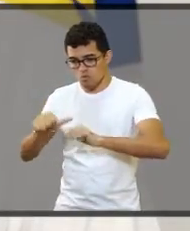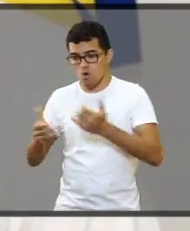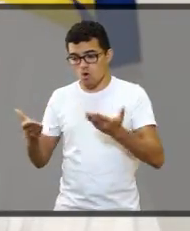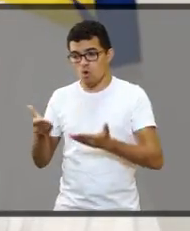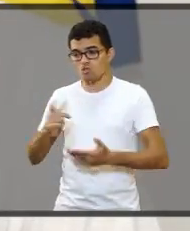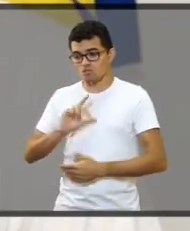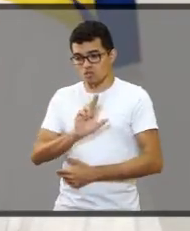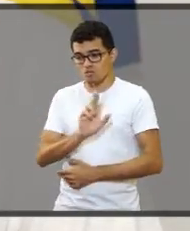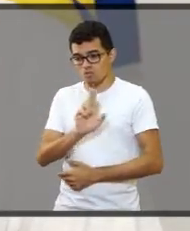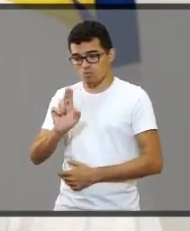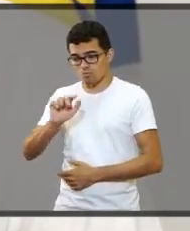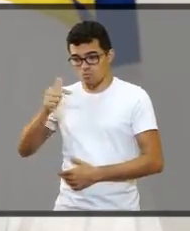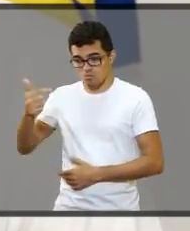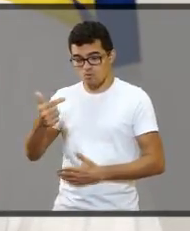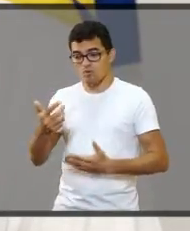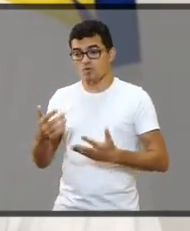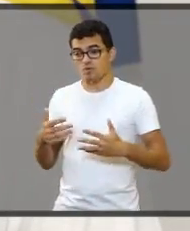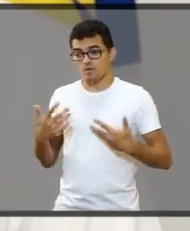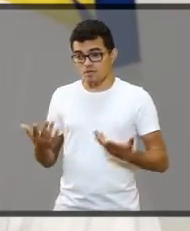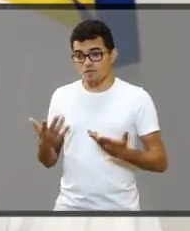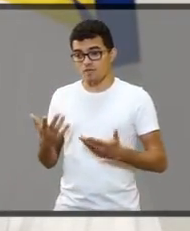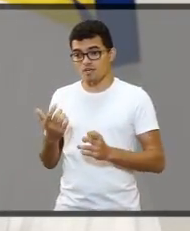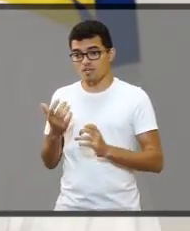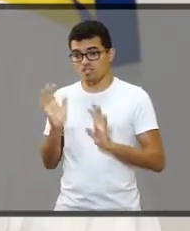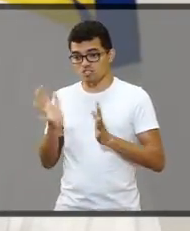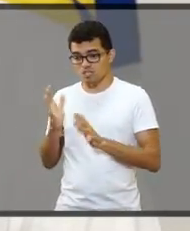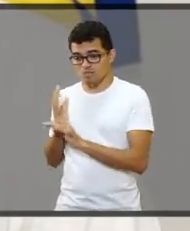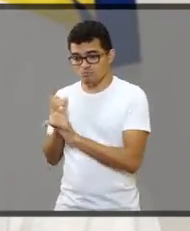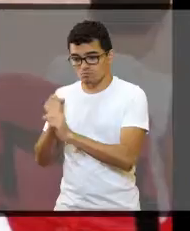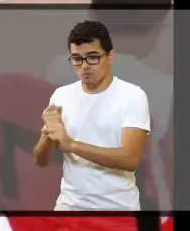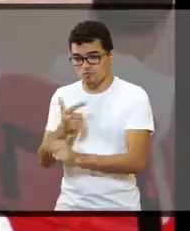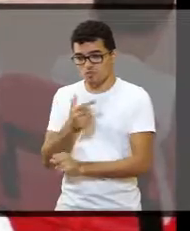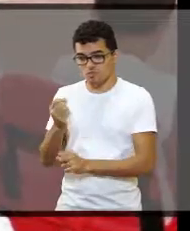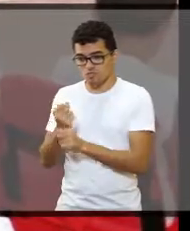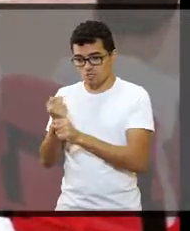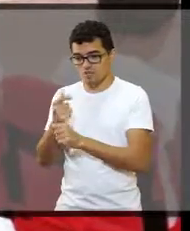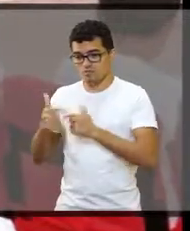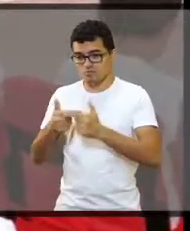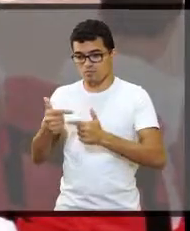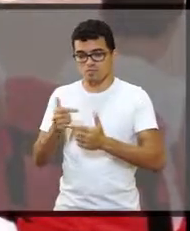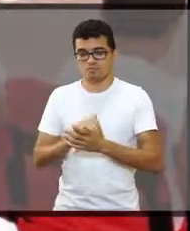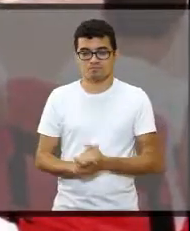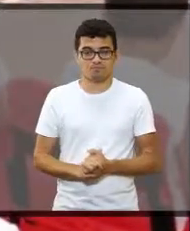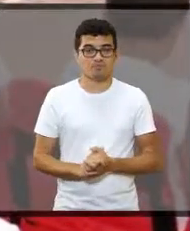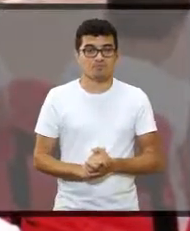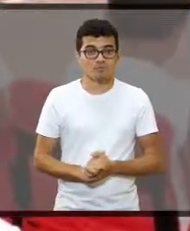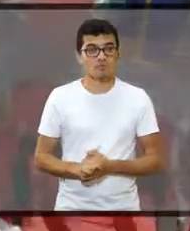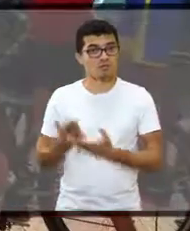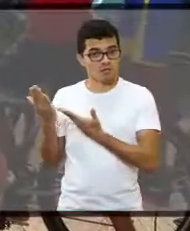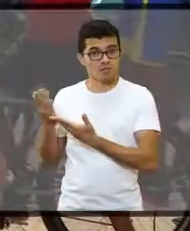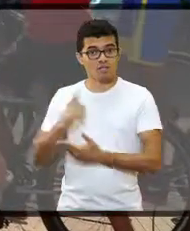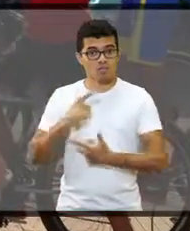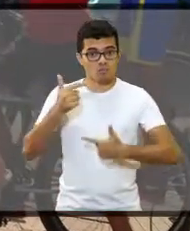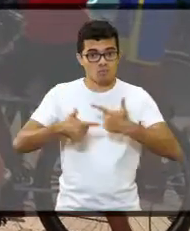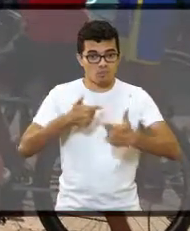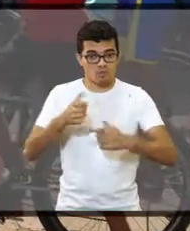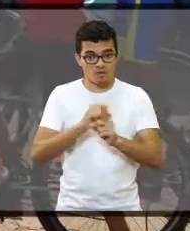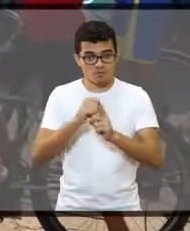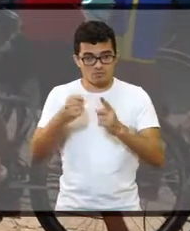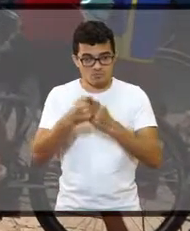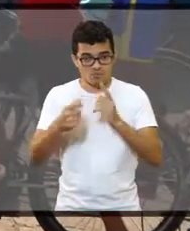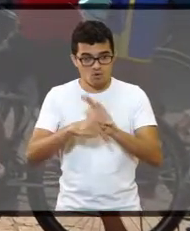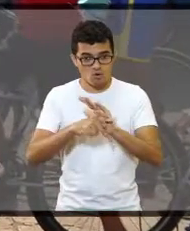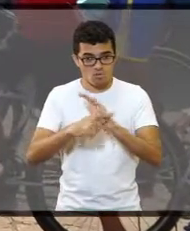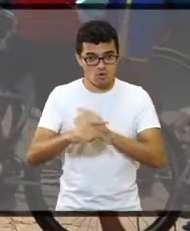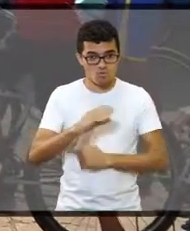aqui na cidade. E por 20 anos trabalhei nessa empresa. Edio tem um trabalho social importante na Associação de